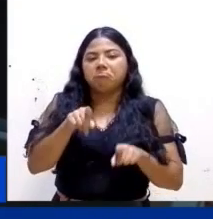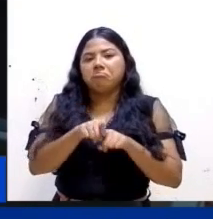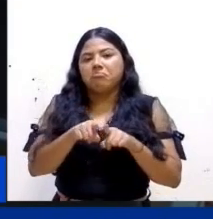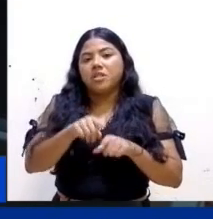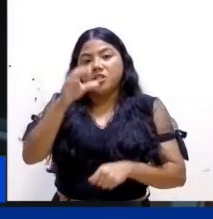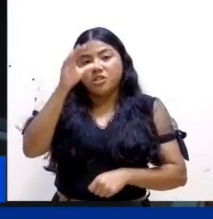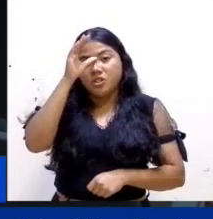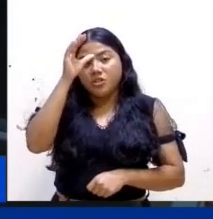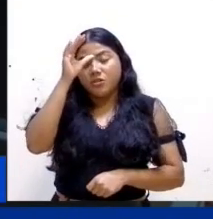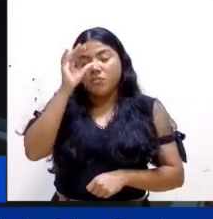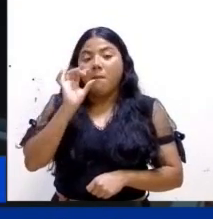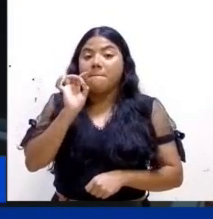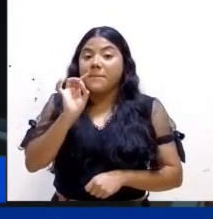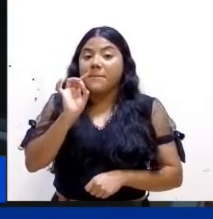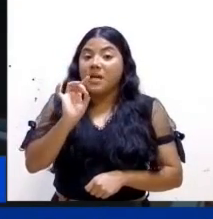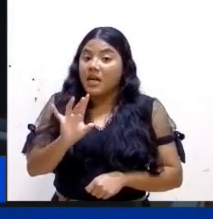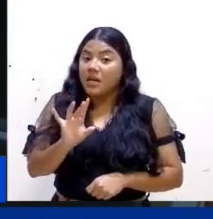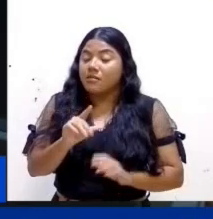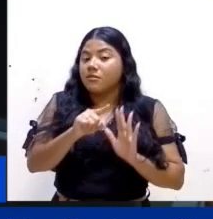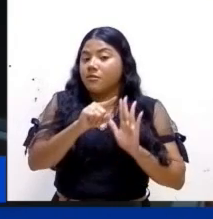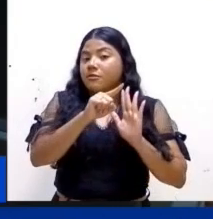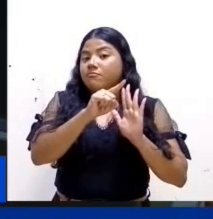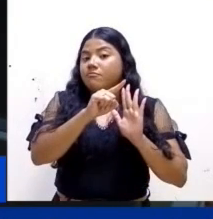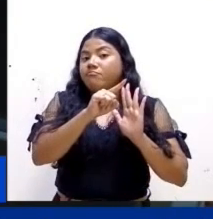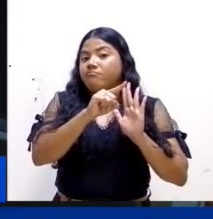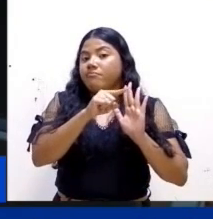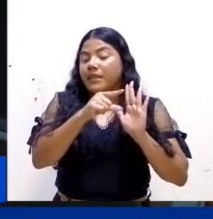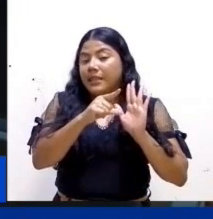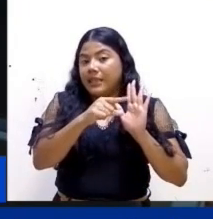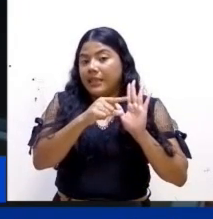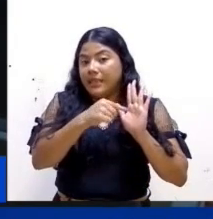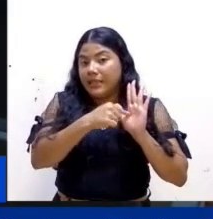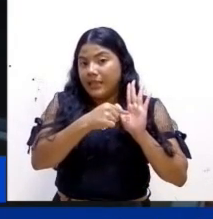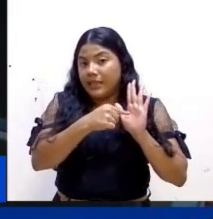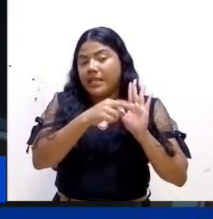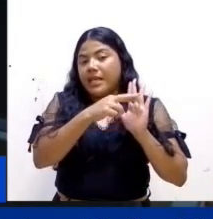excepcionalidade. E quem é que vai determinar isso? O juiz.